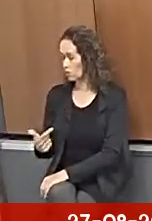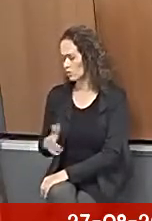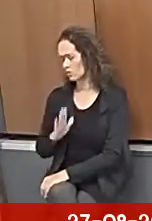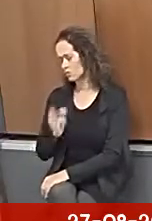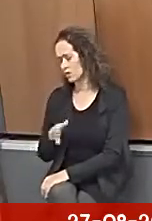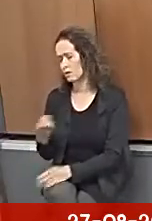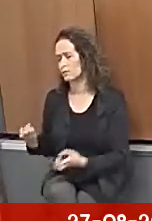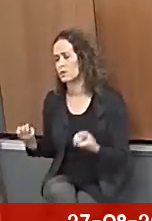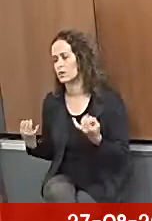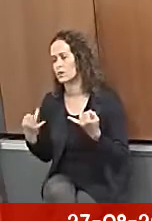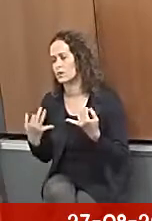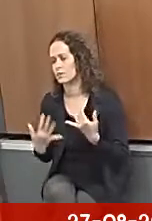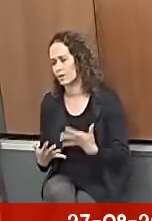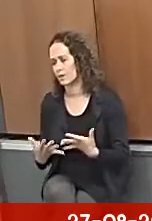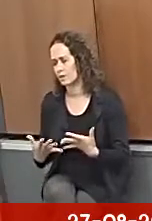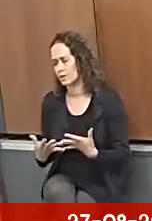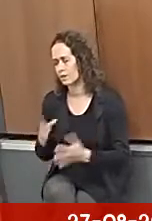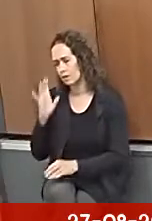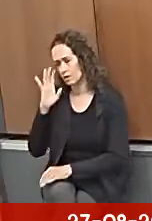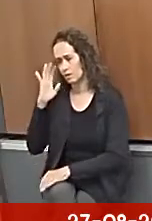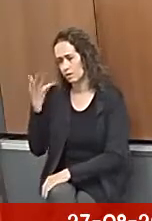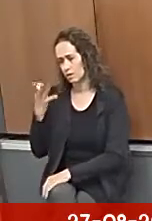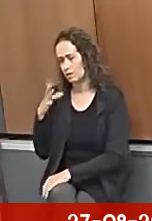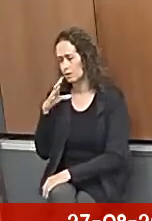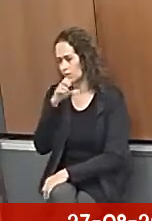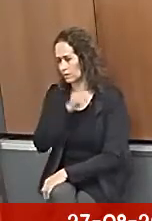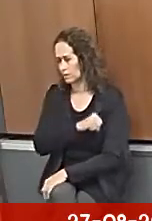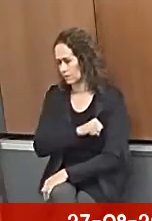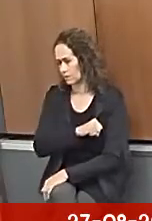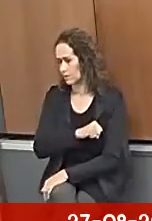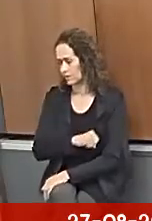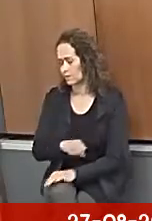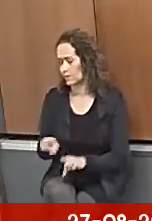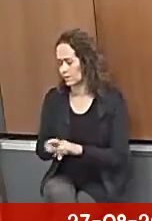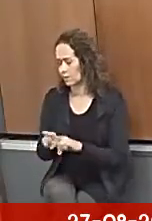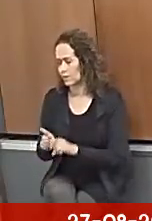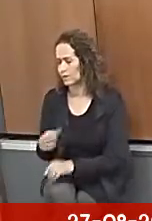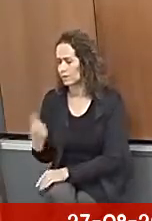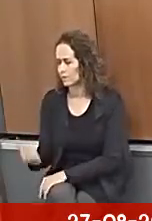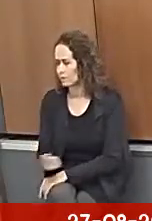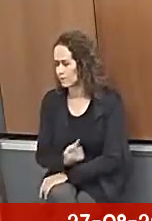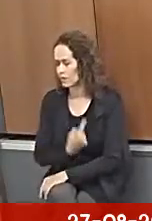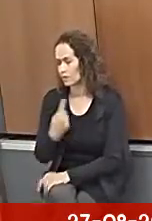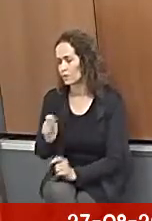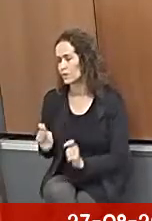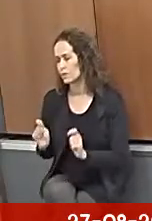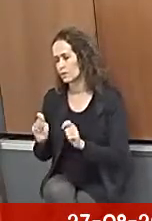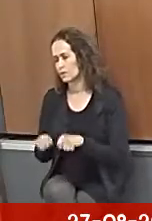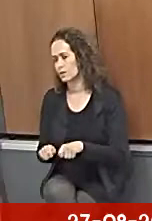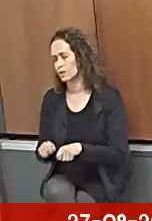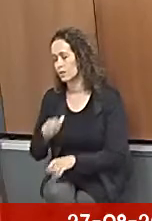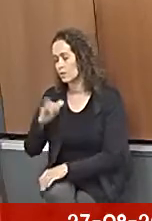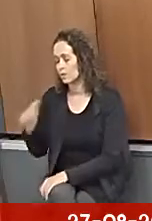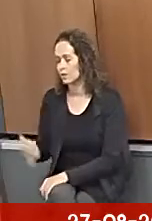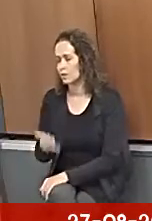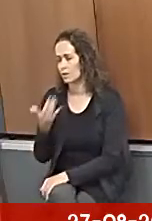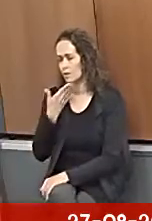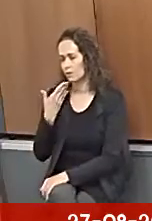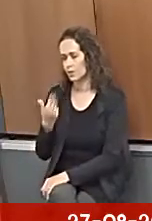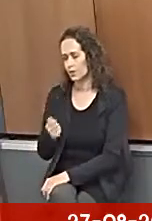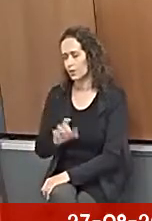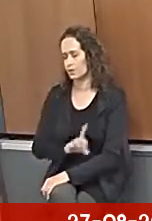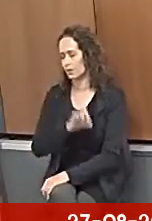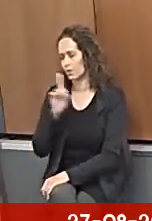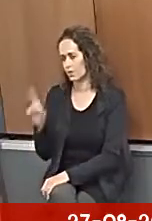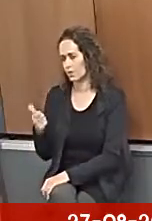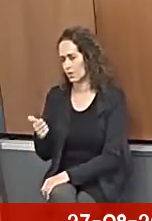aja com maior serenidade a gente possa é ter um maior aproveitamento lá decide a 12 então